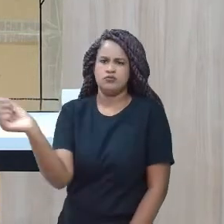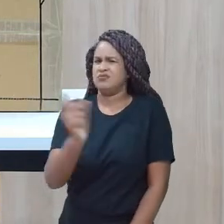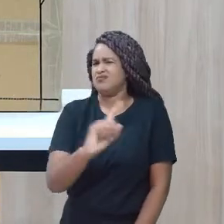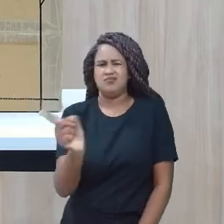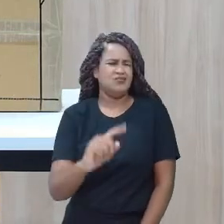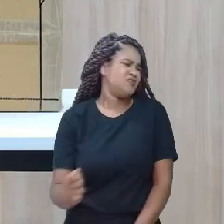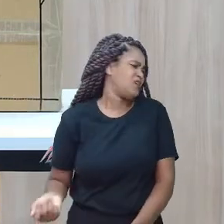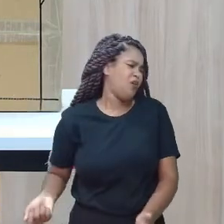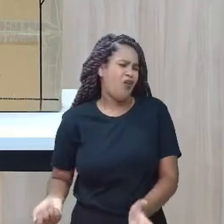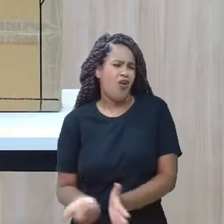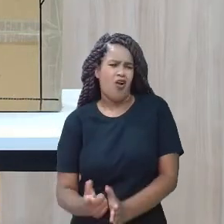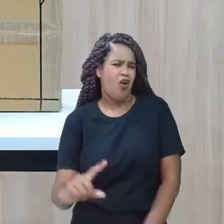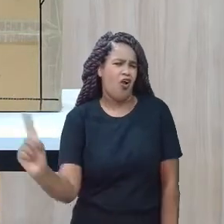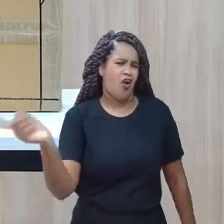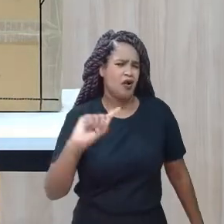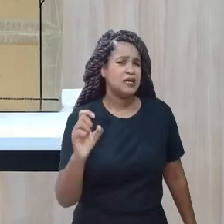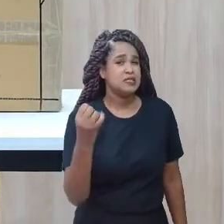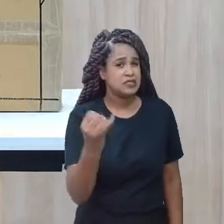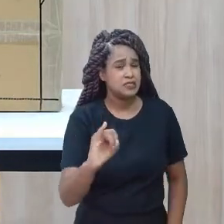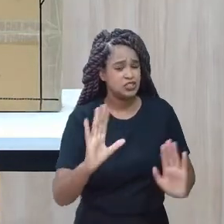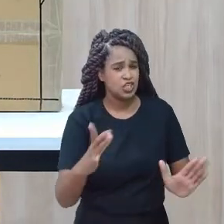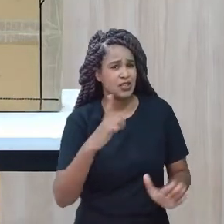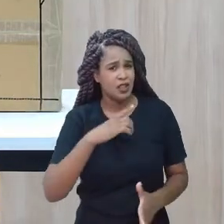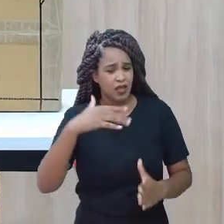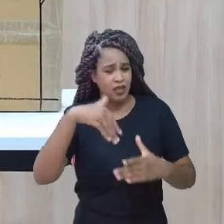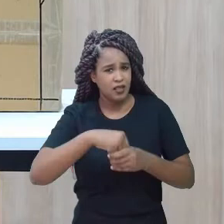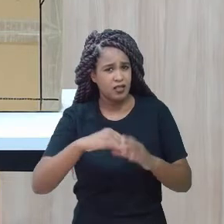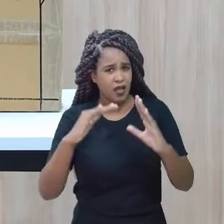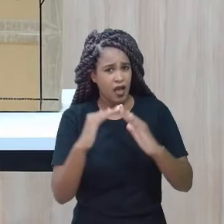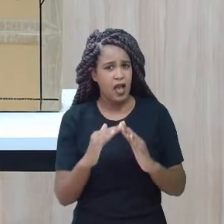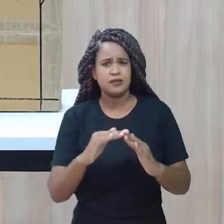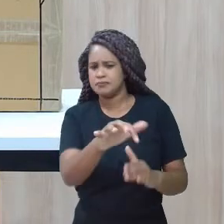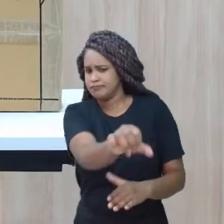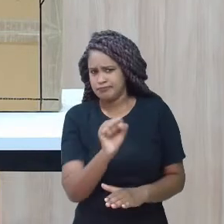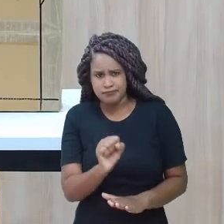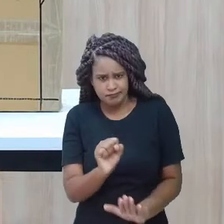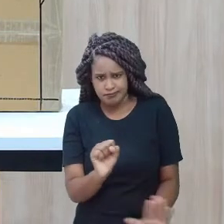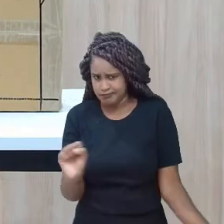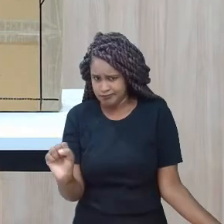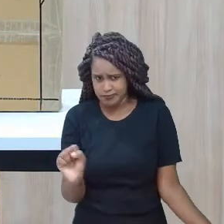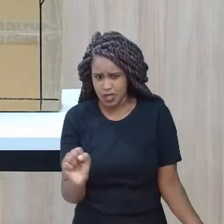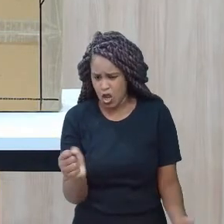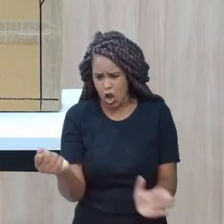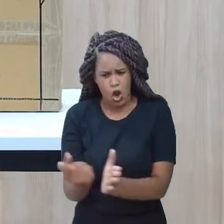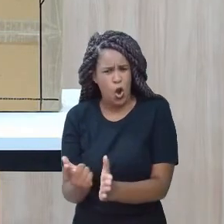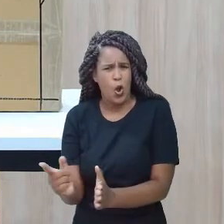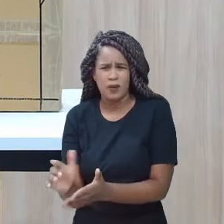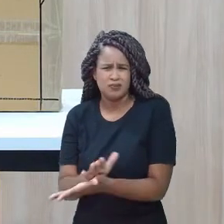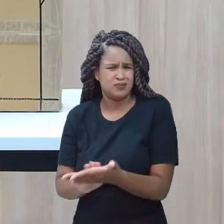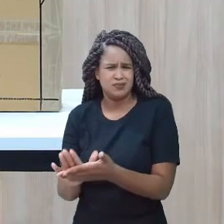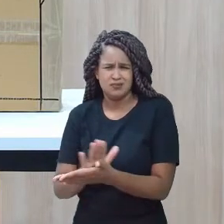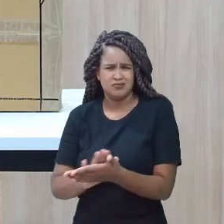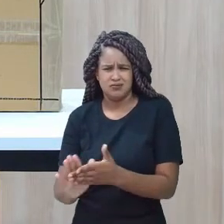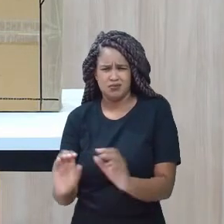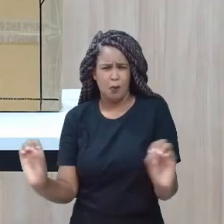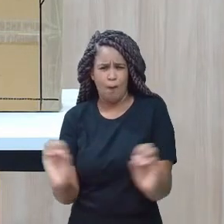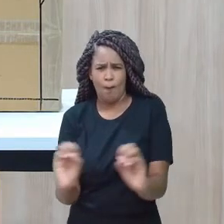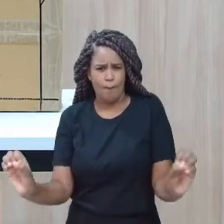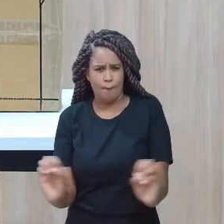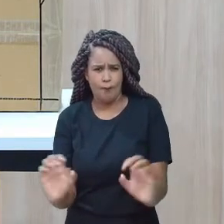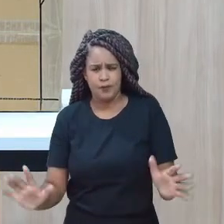nos nossos planos, pelo amor de Deus, não compre nada, pelo amor de Deus. Negócio de comprar, menino,